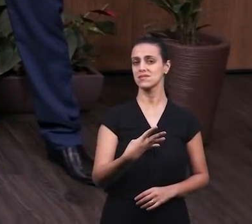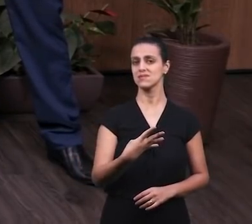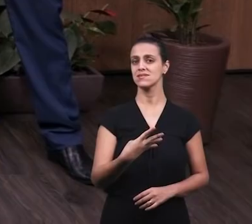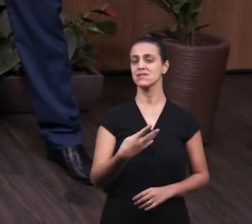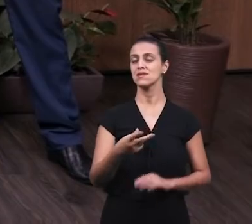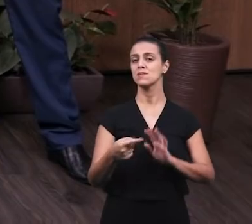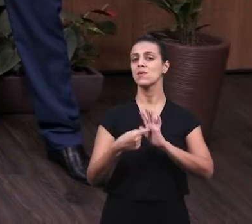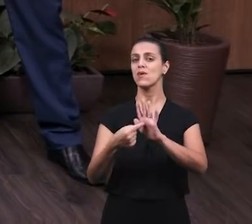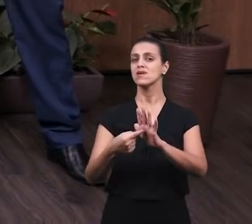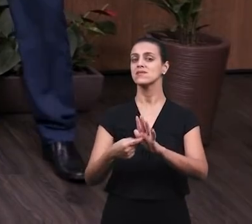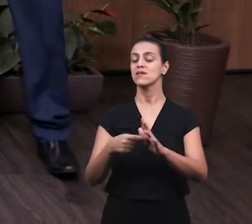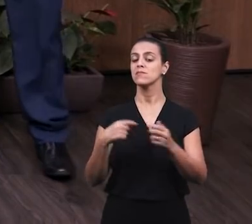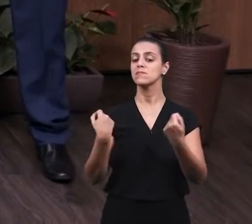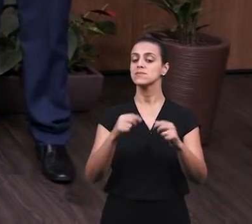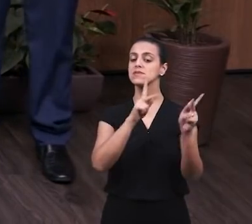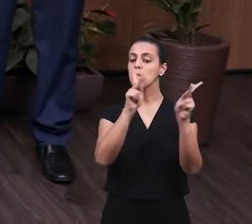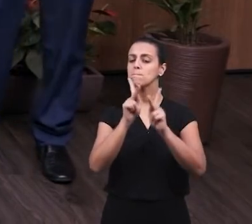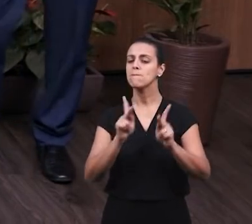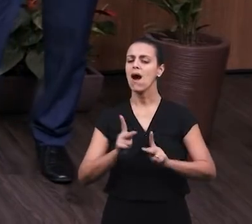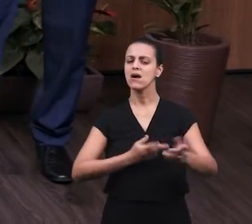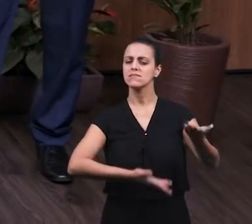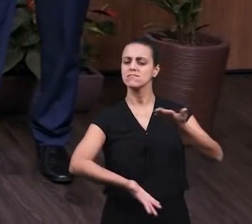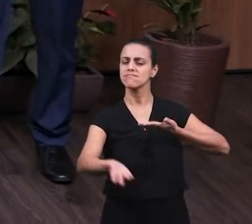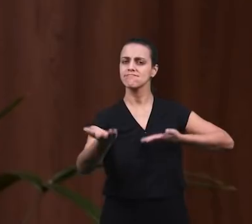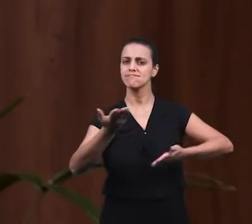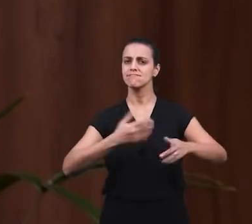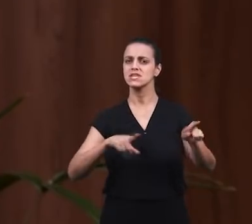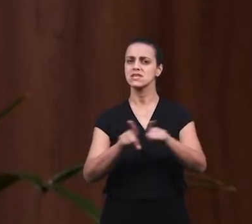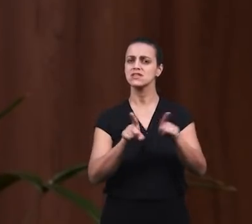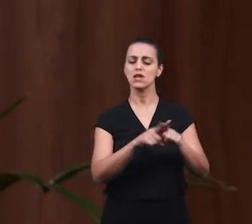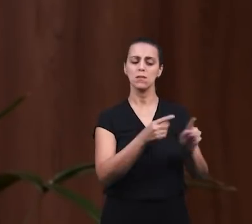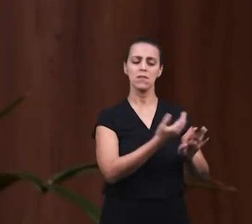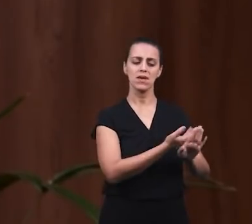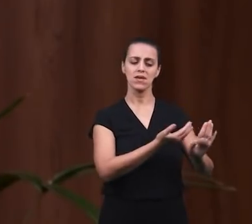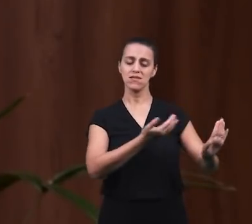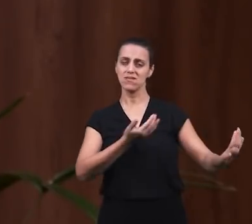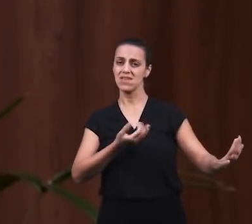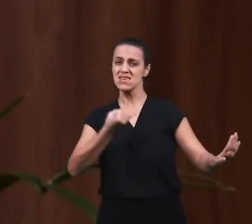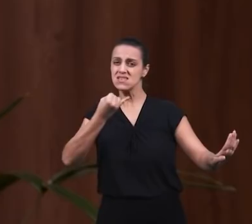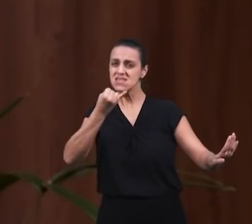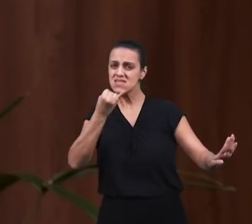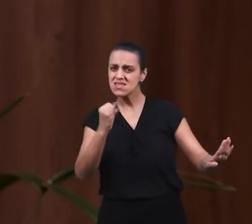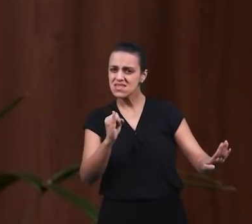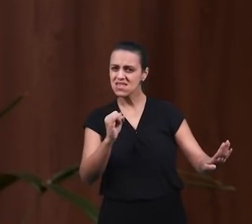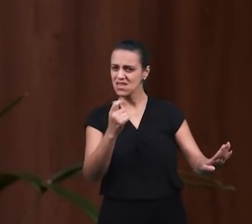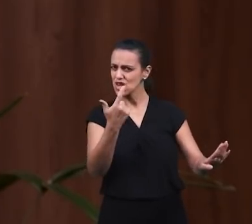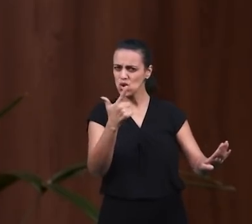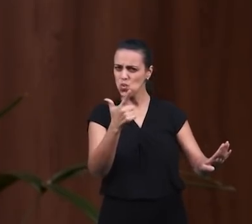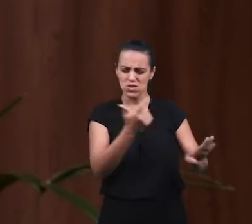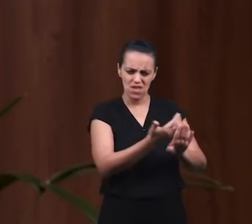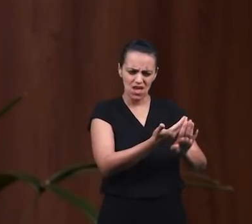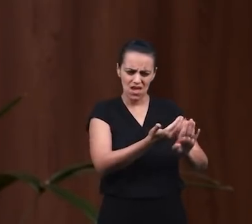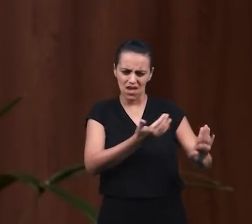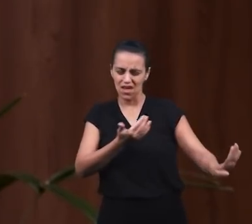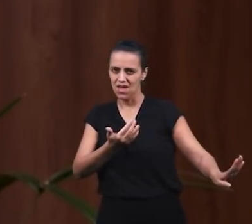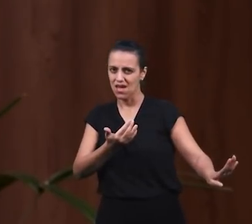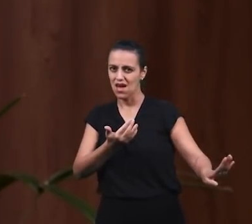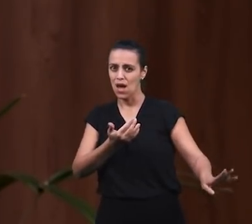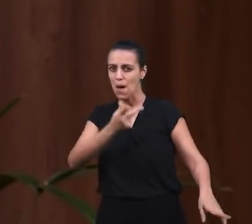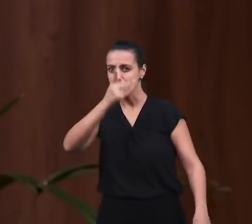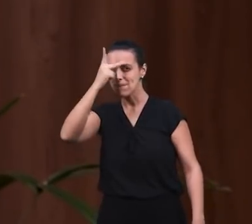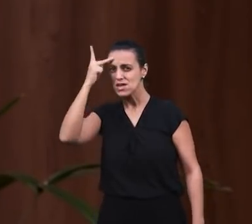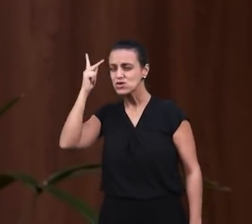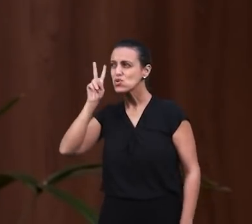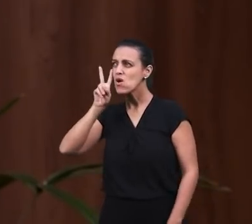com todos e a santificação, sem a qual, ou seja, sem a santificação, sem a qual